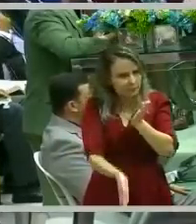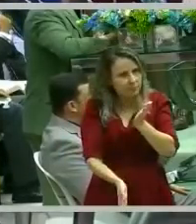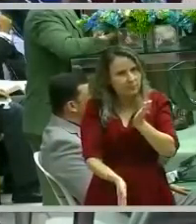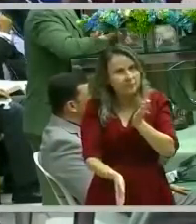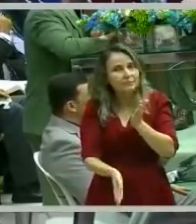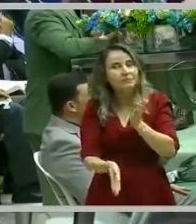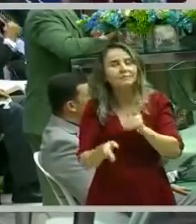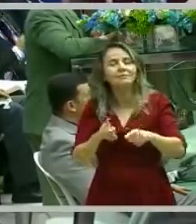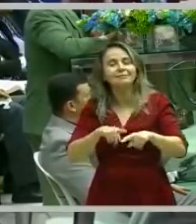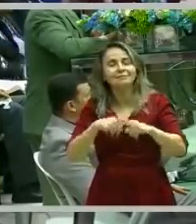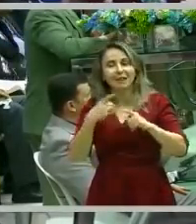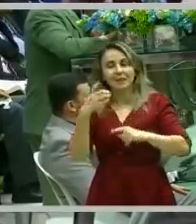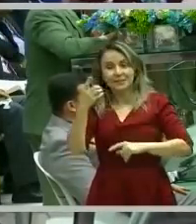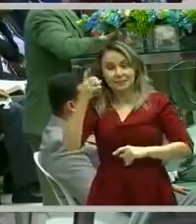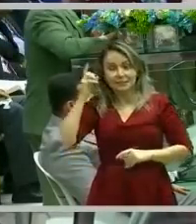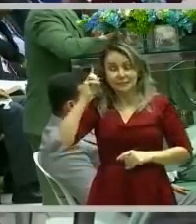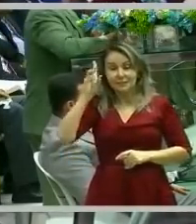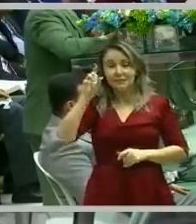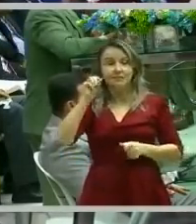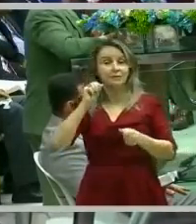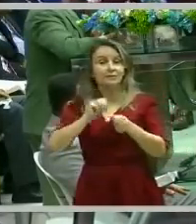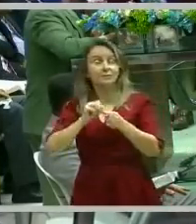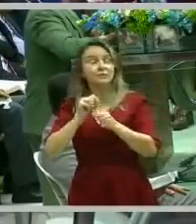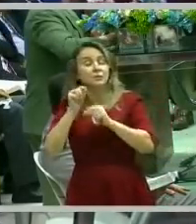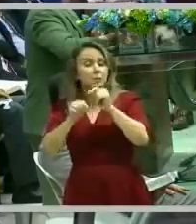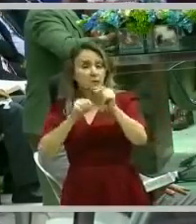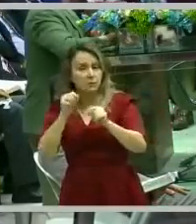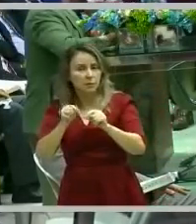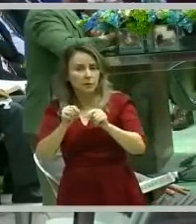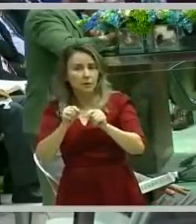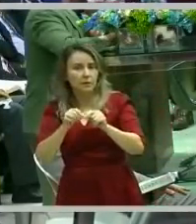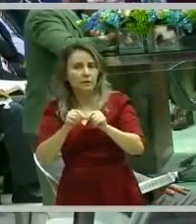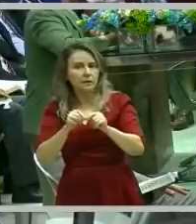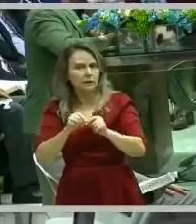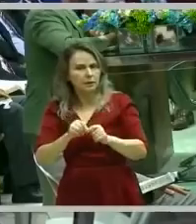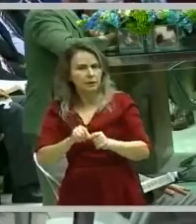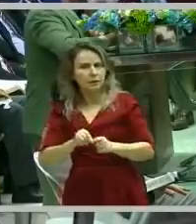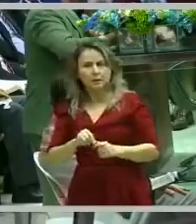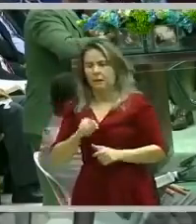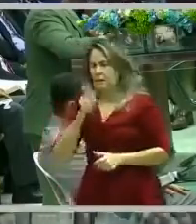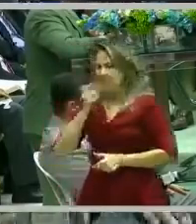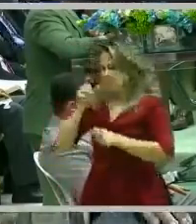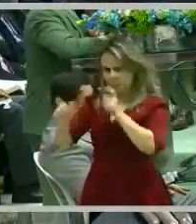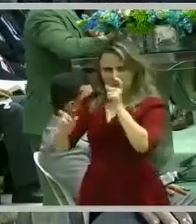Davi fez, irmão? Davi brigou, Davi xingou, Davi se desviou. Sim ou não?